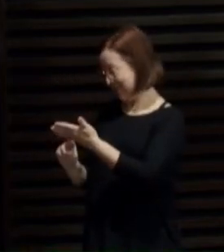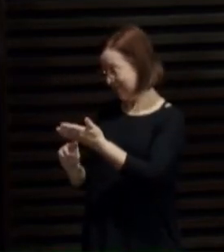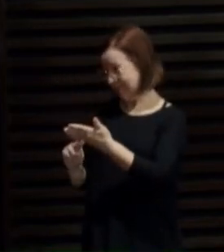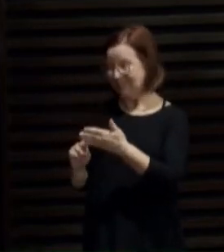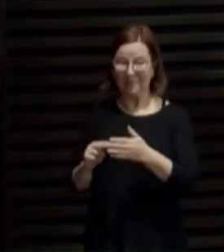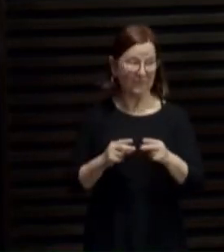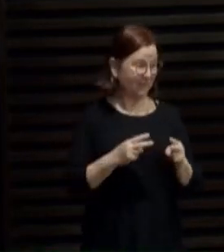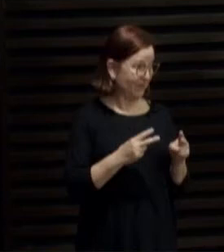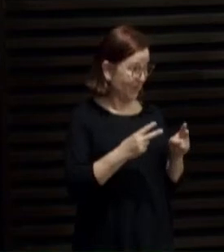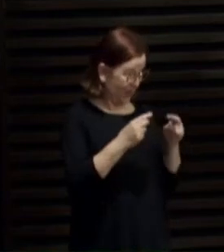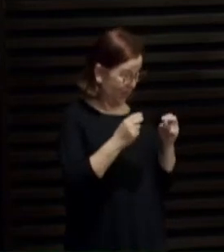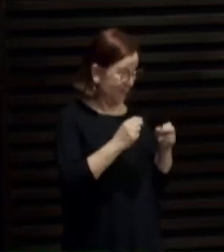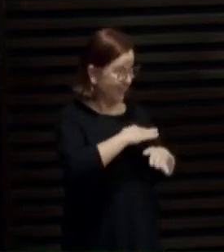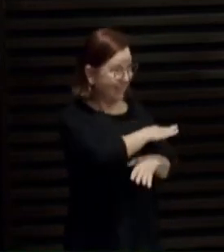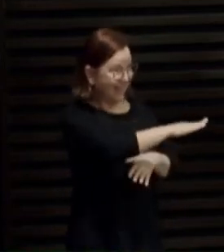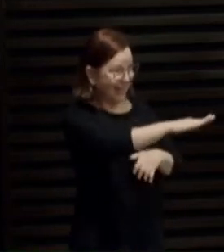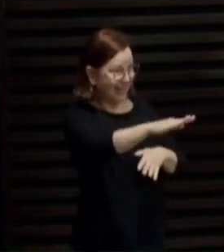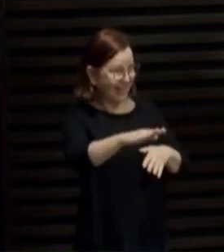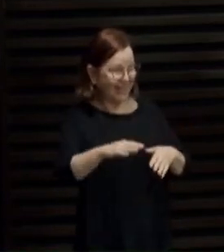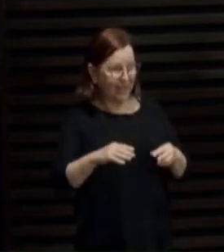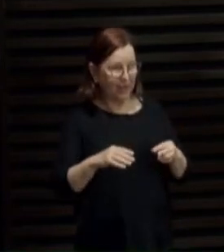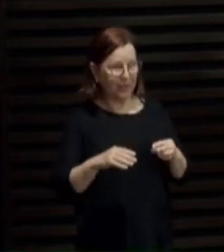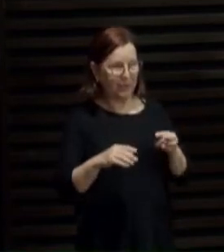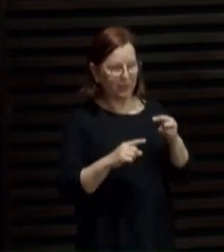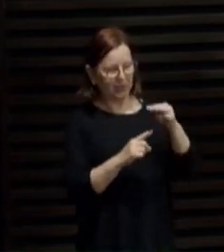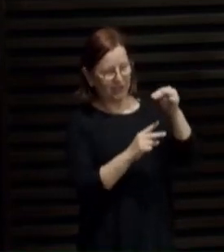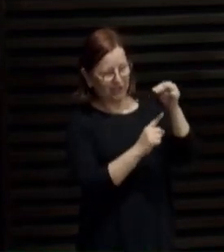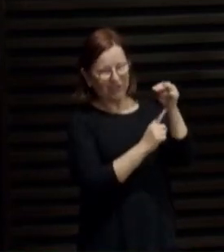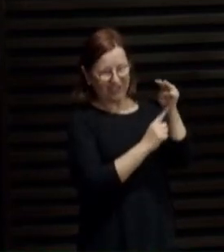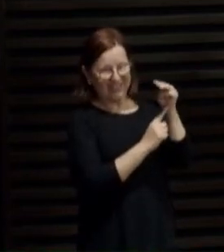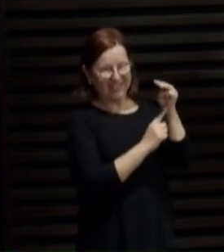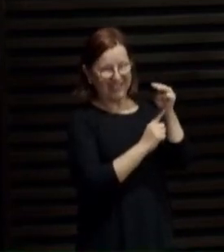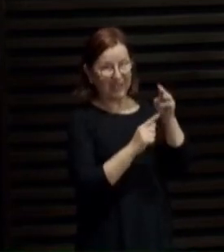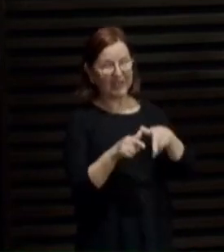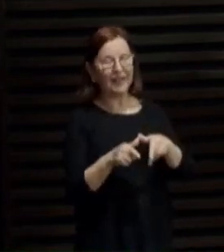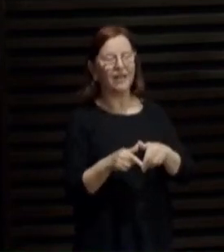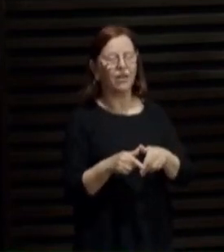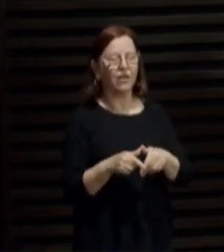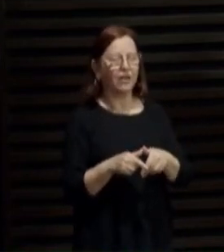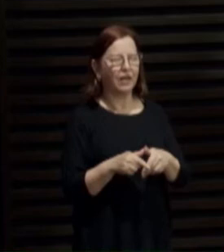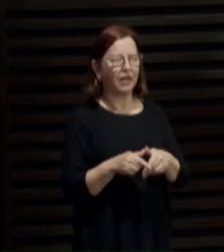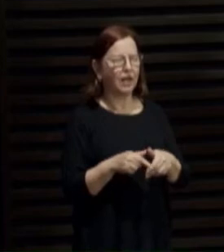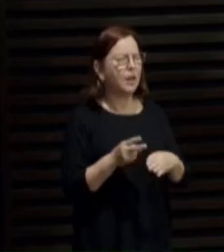campo. Tinha um campo de trigo lá em Israel. Disse assim: identifica o joio